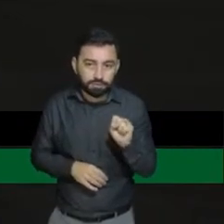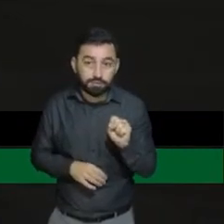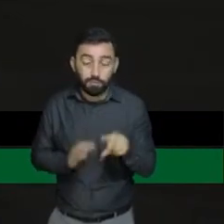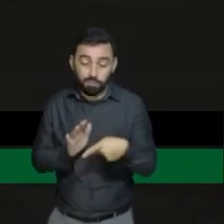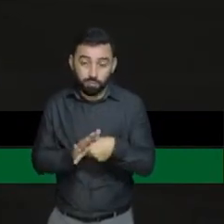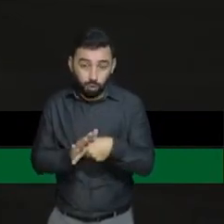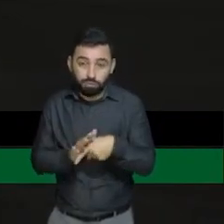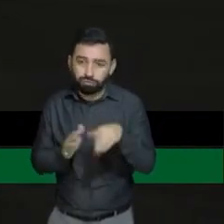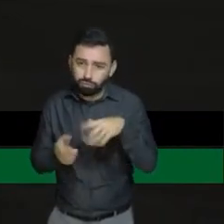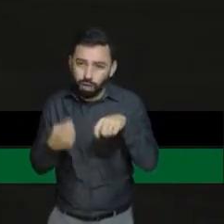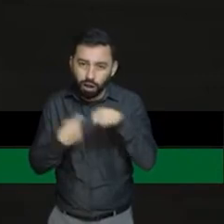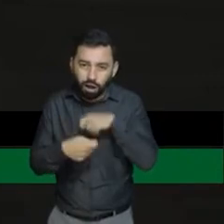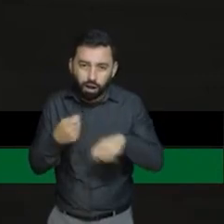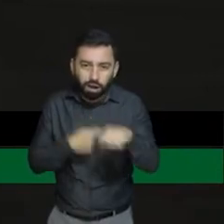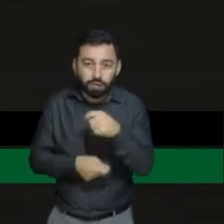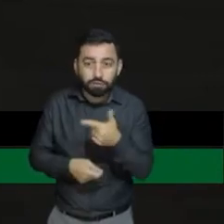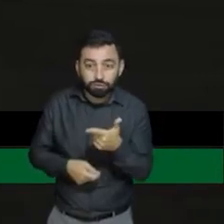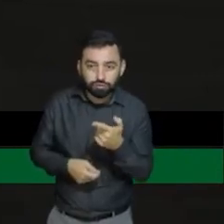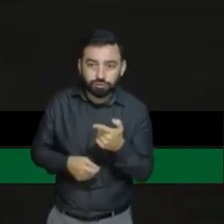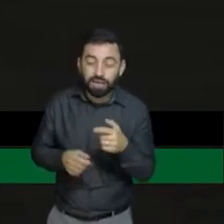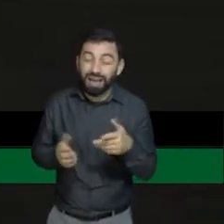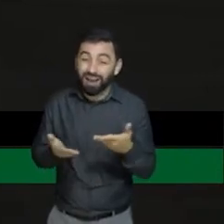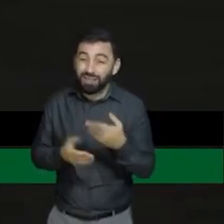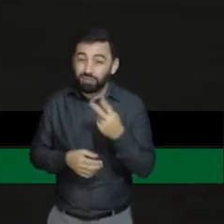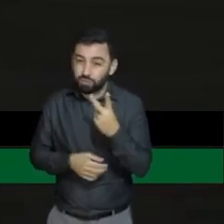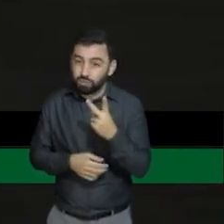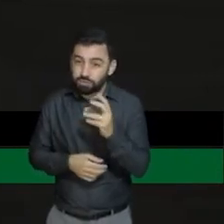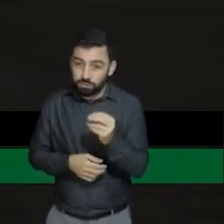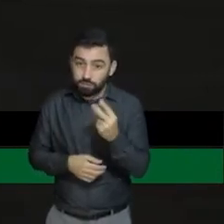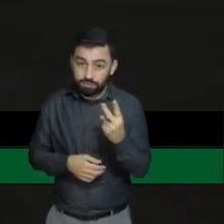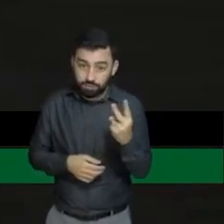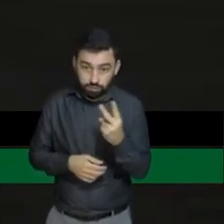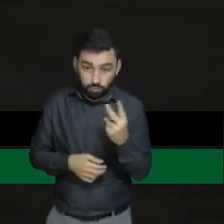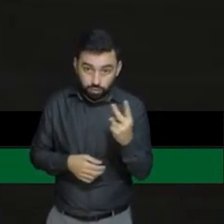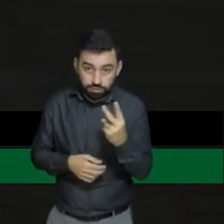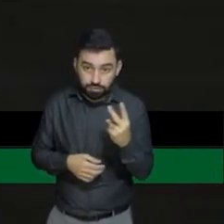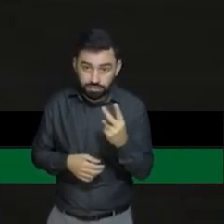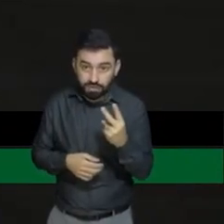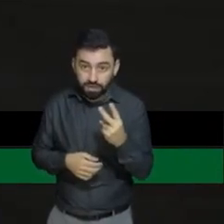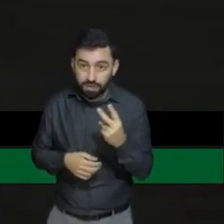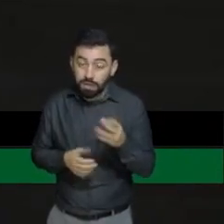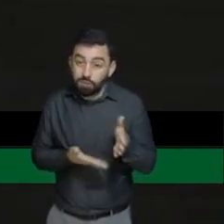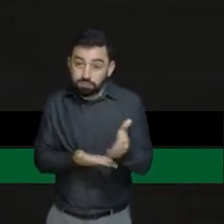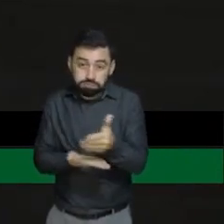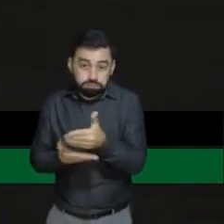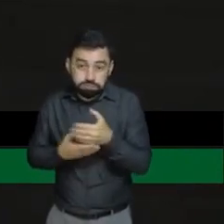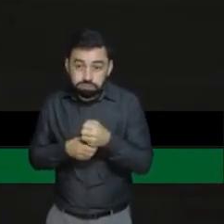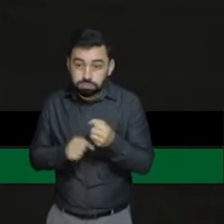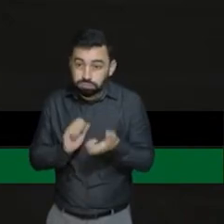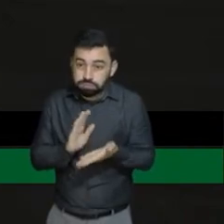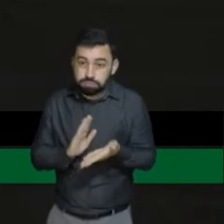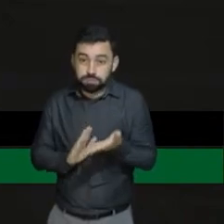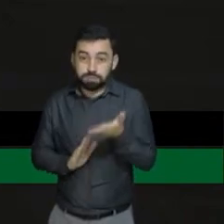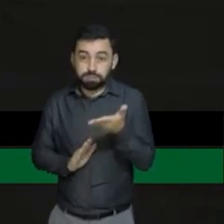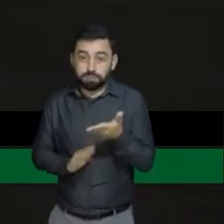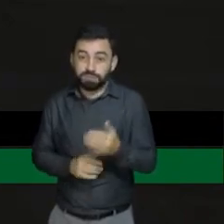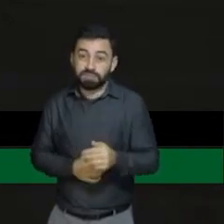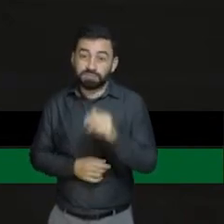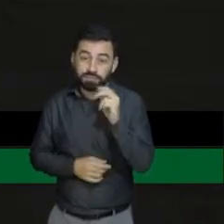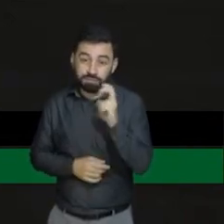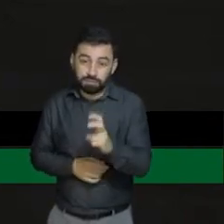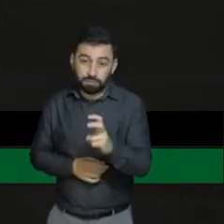tiro. E em 2022, essa arrecadação subiu para